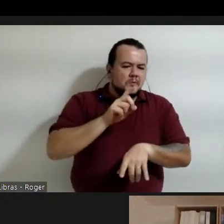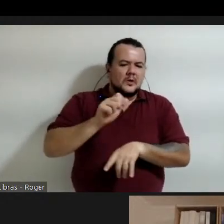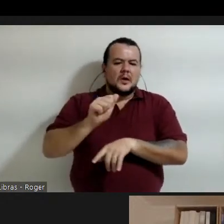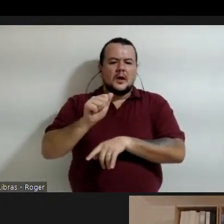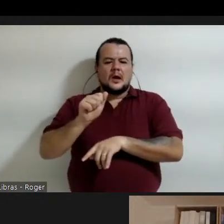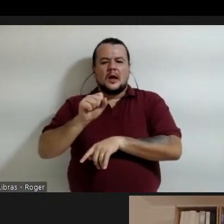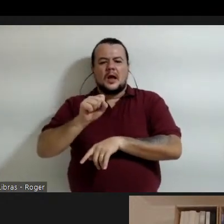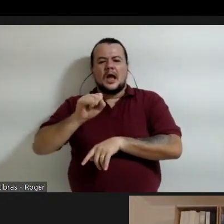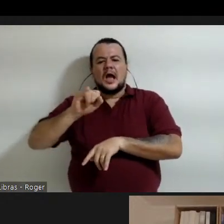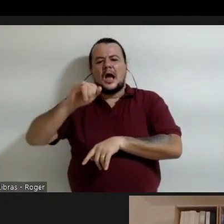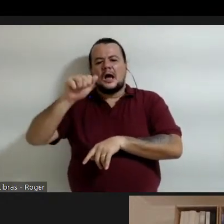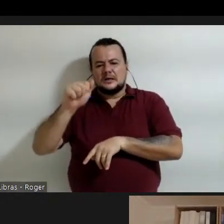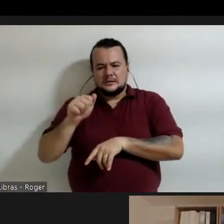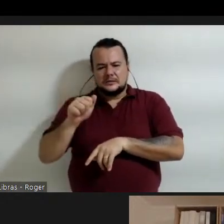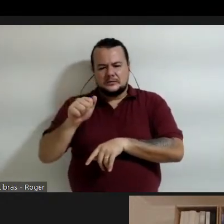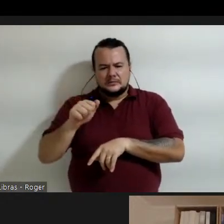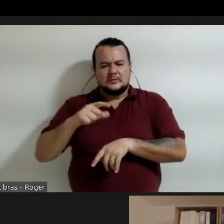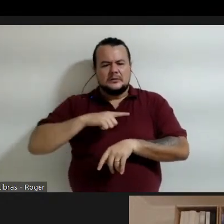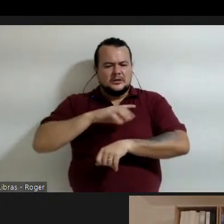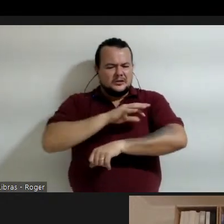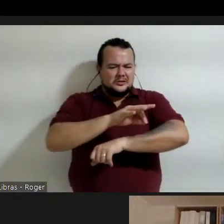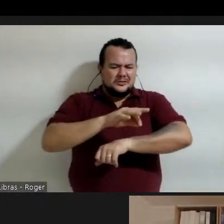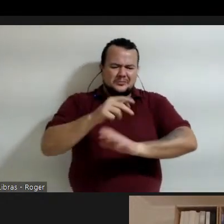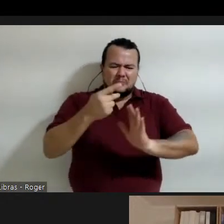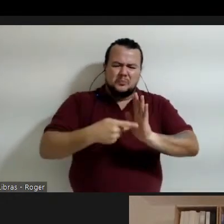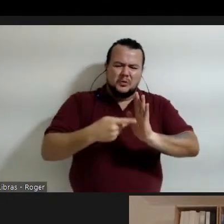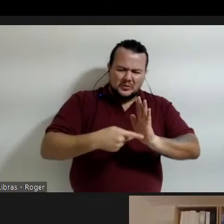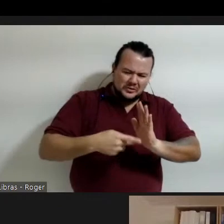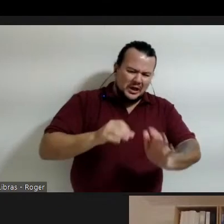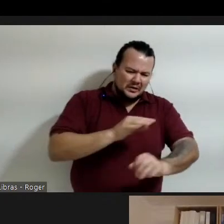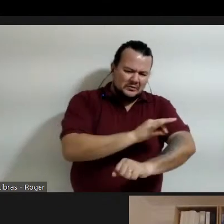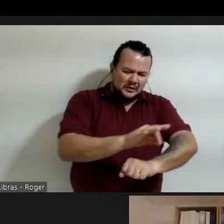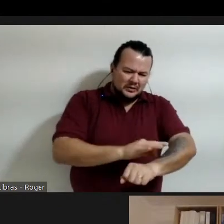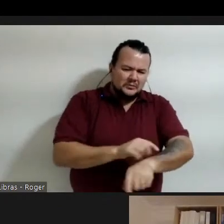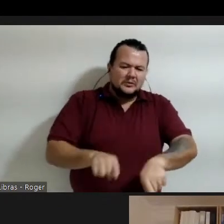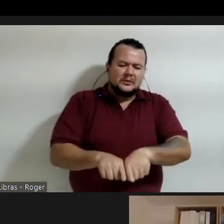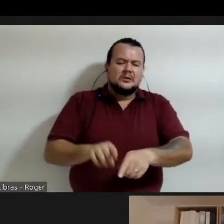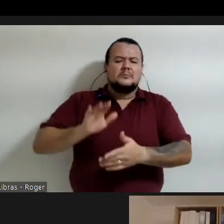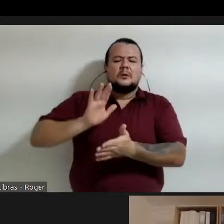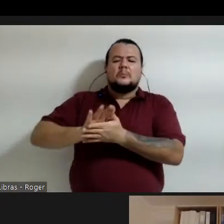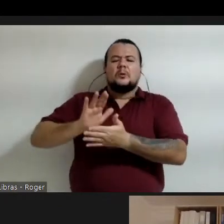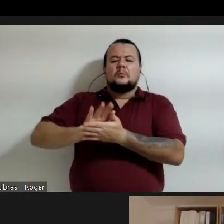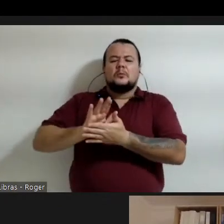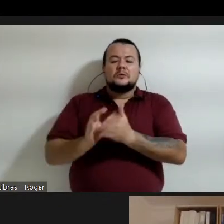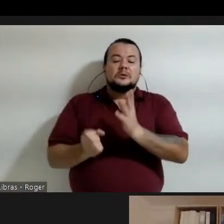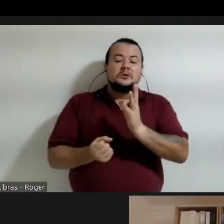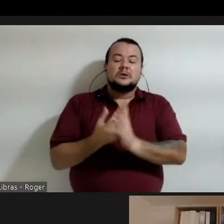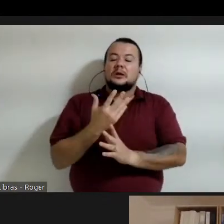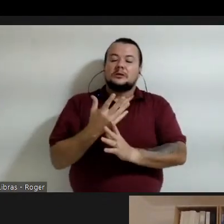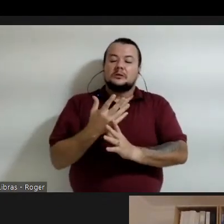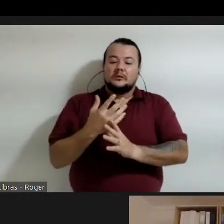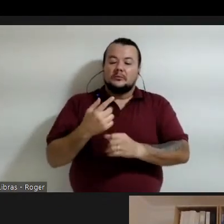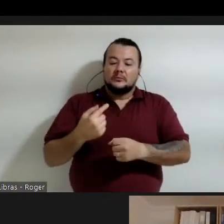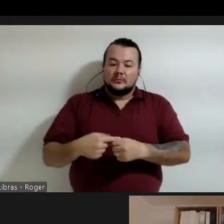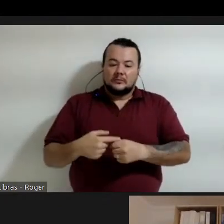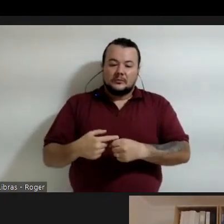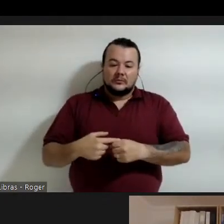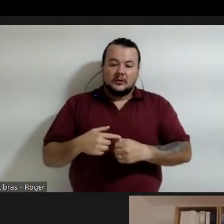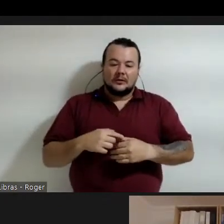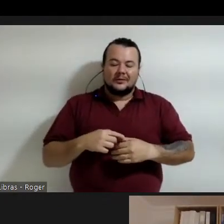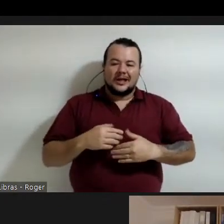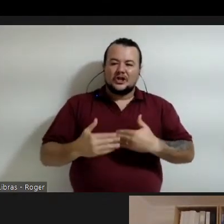desde projetos arquitetônicos a propostas de regeneração urbana desenvolvidas em abordagem